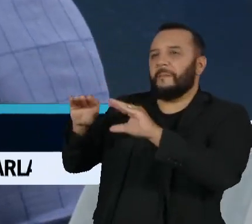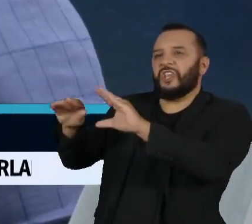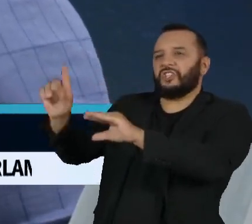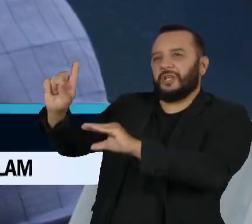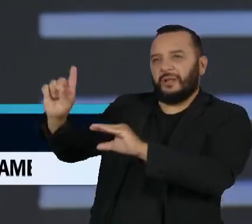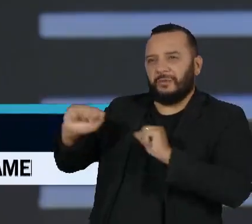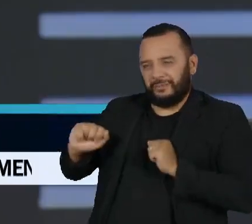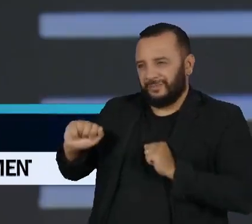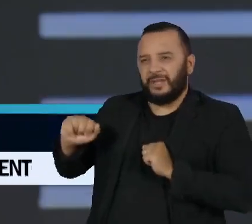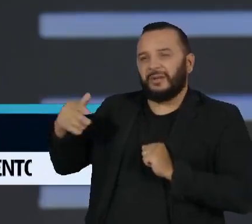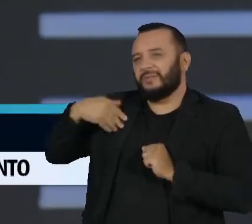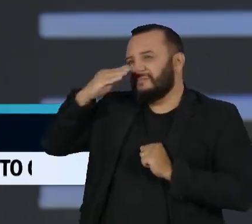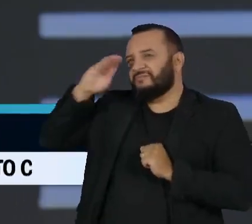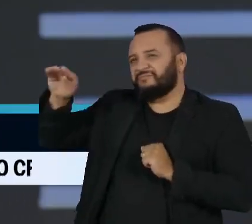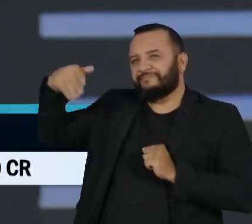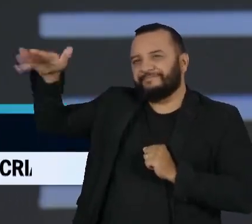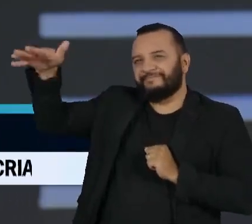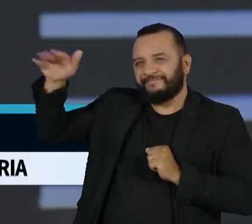veto, derrubando o veto.